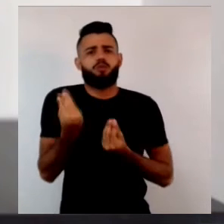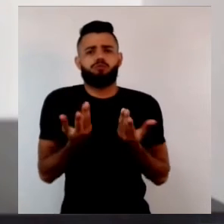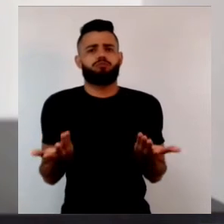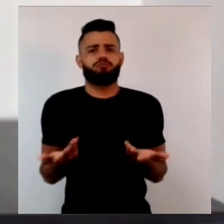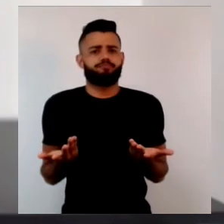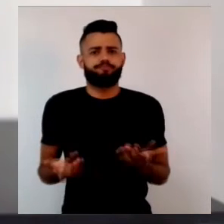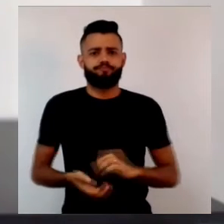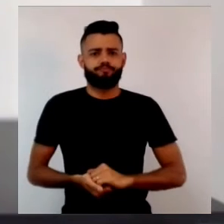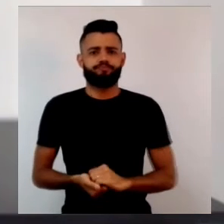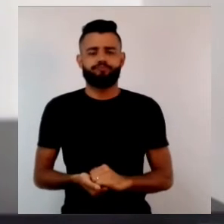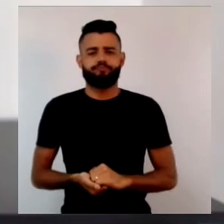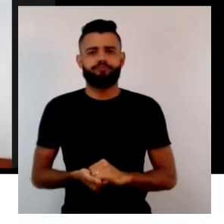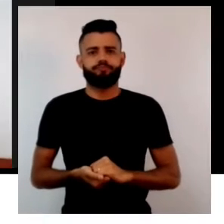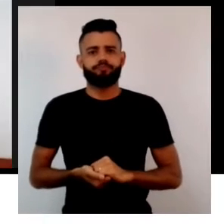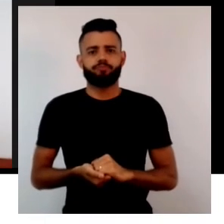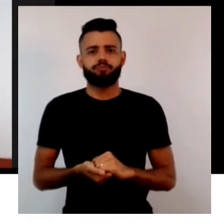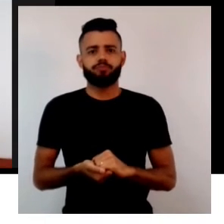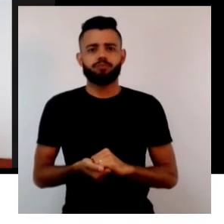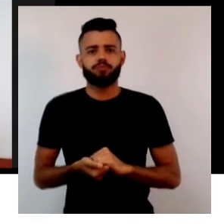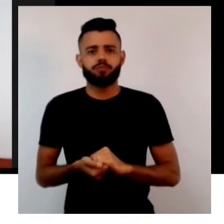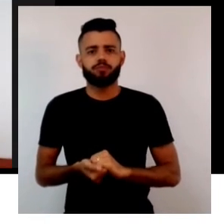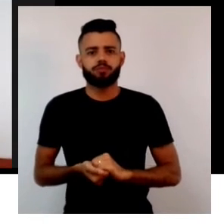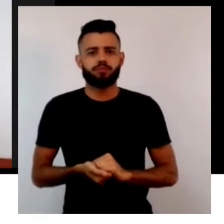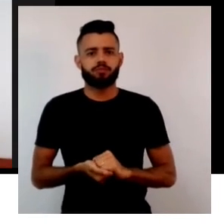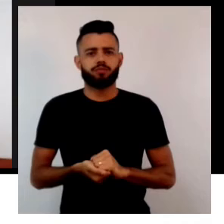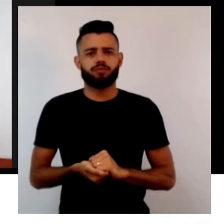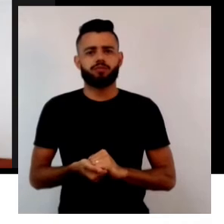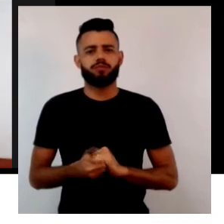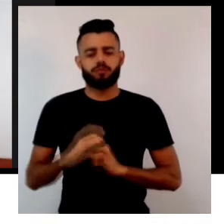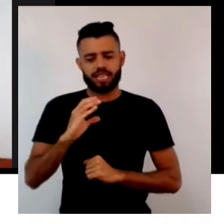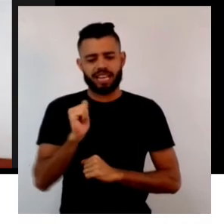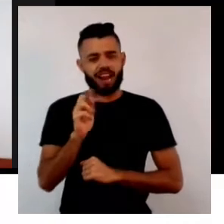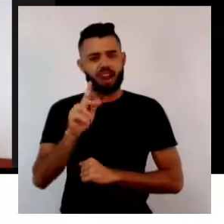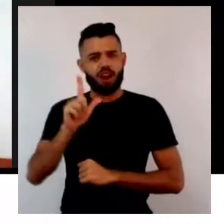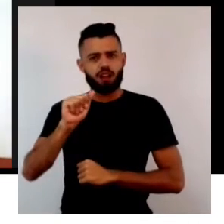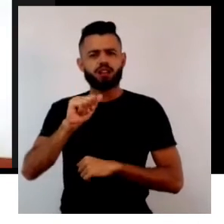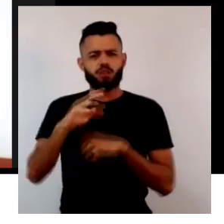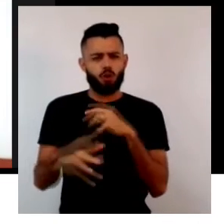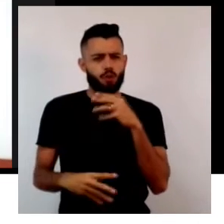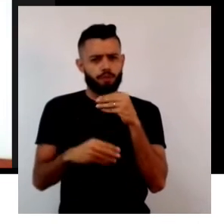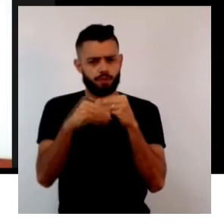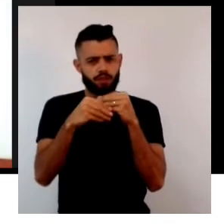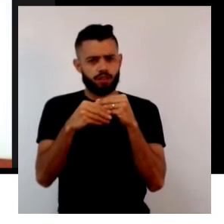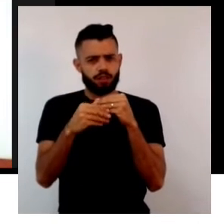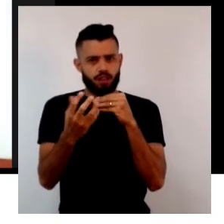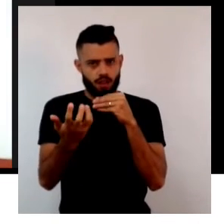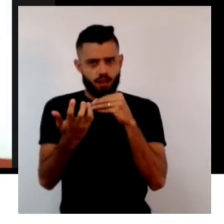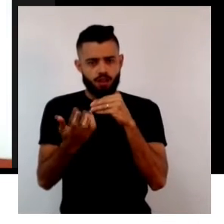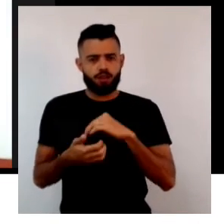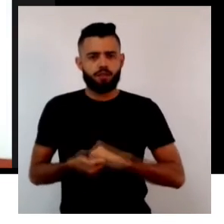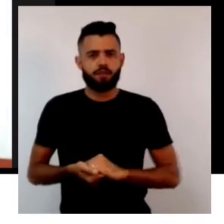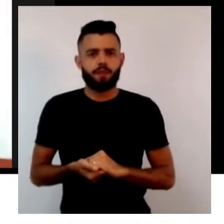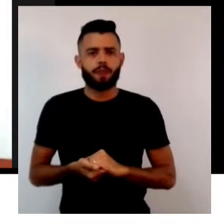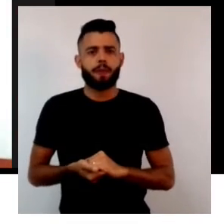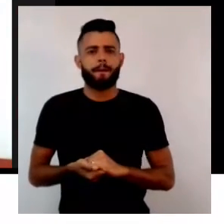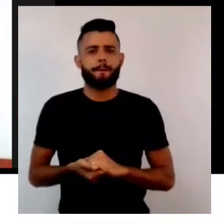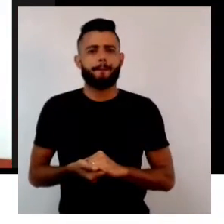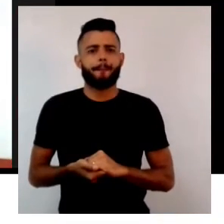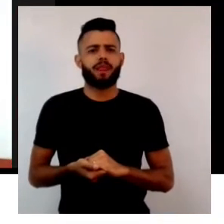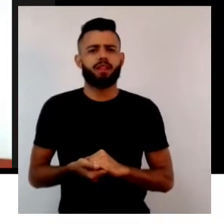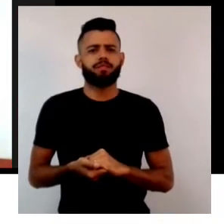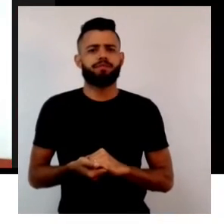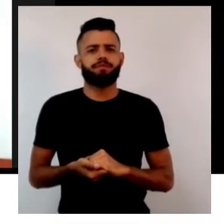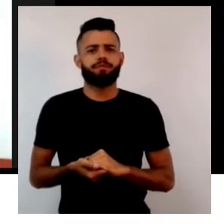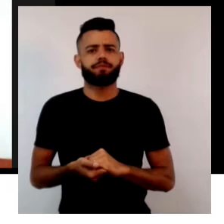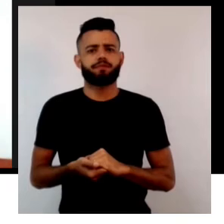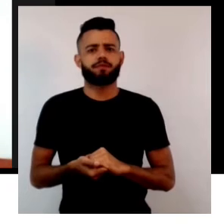Perfeito. Carla, você quer complementar? Por favor. Eu tenho uma